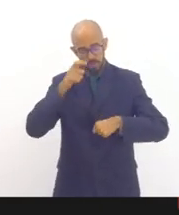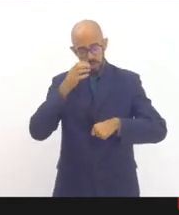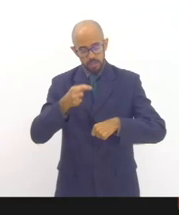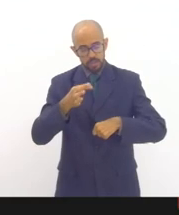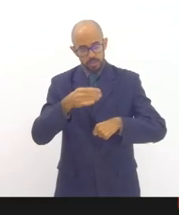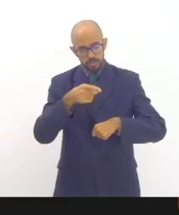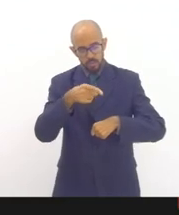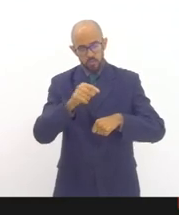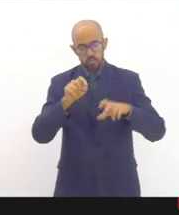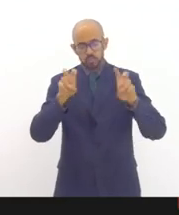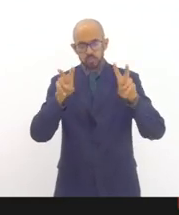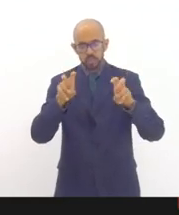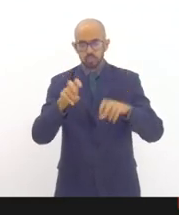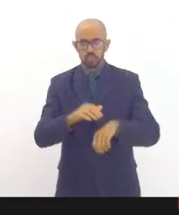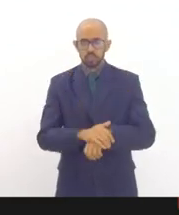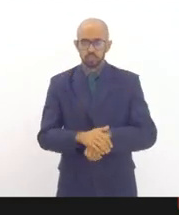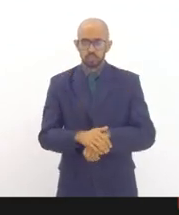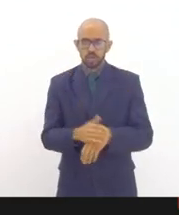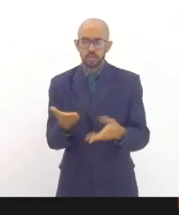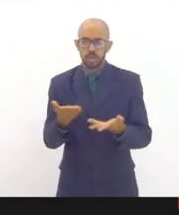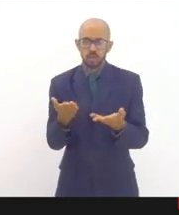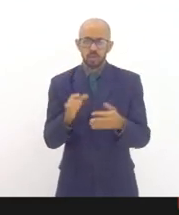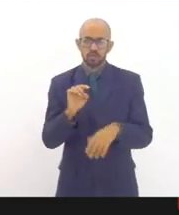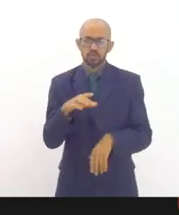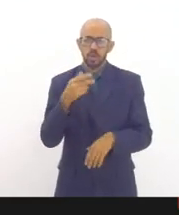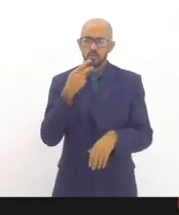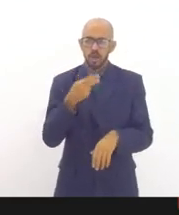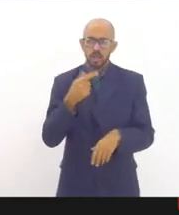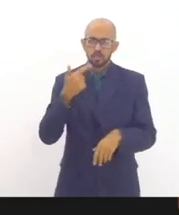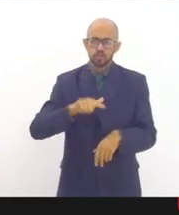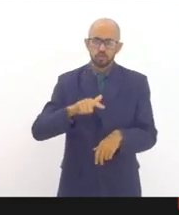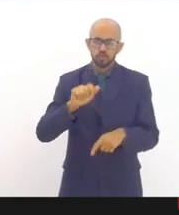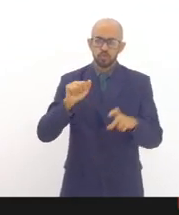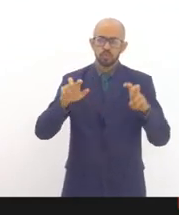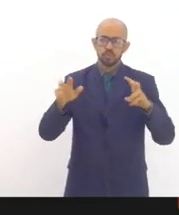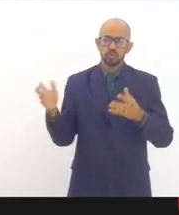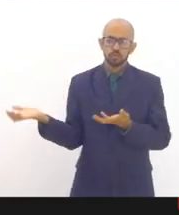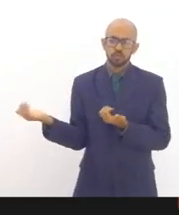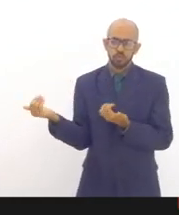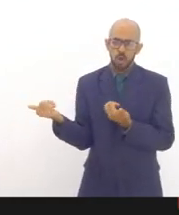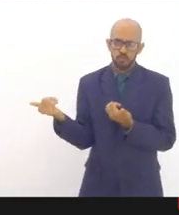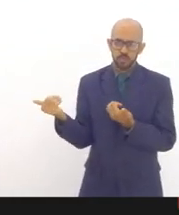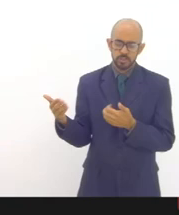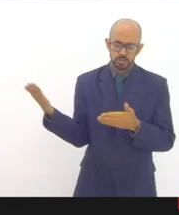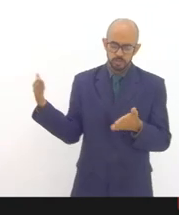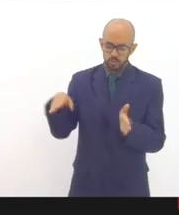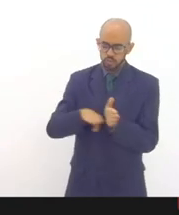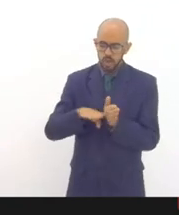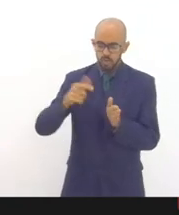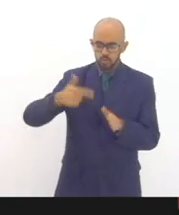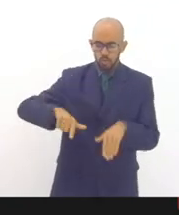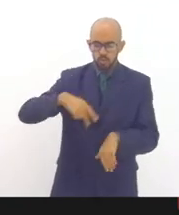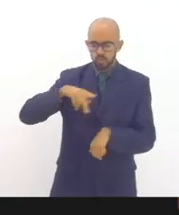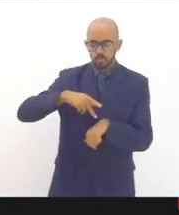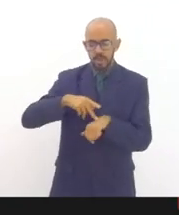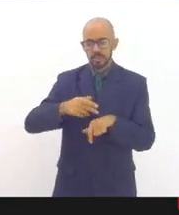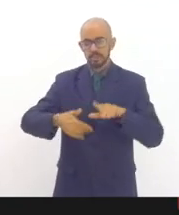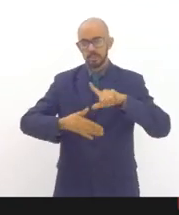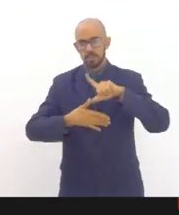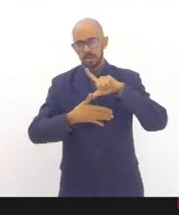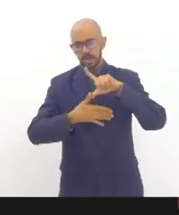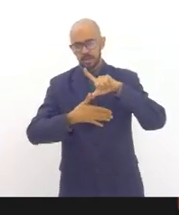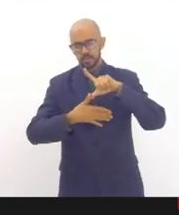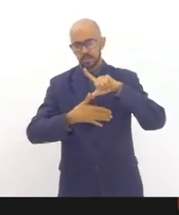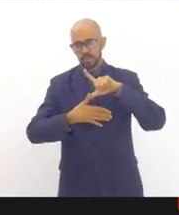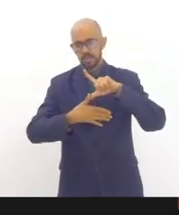aspecto. Por fim, só repito a questão dos jovens que vêm de outros países da América Latina e